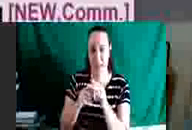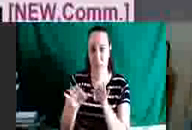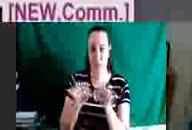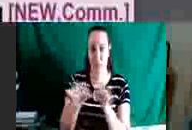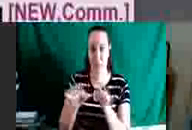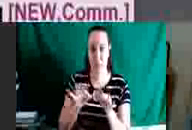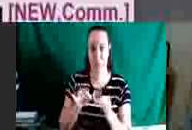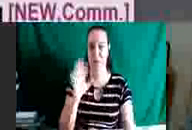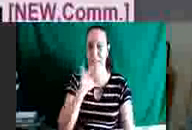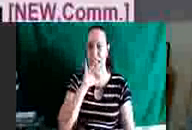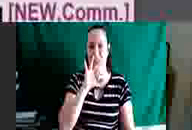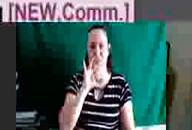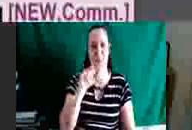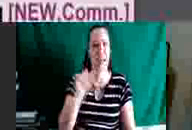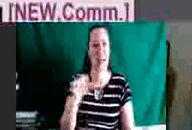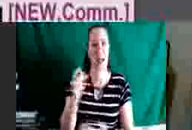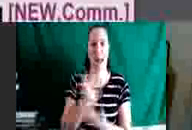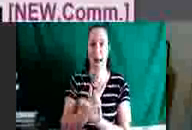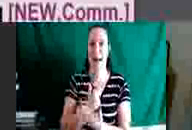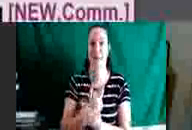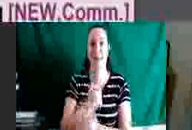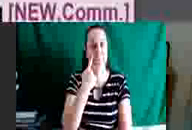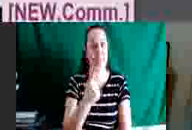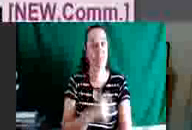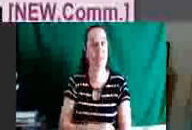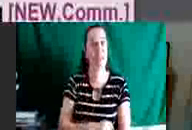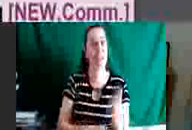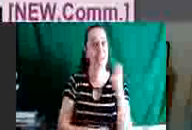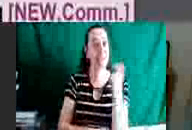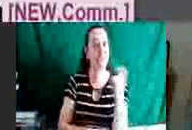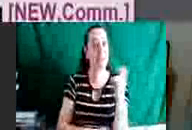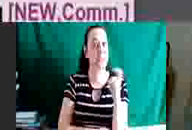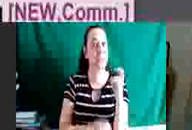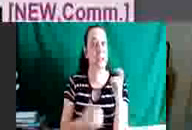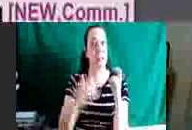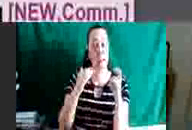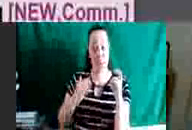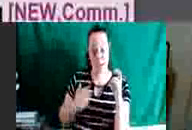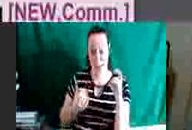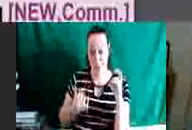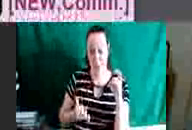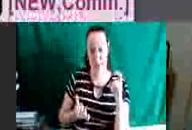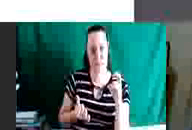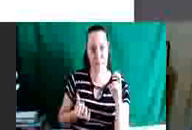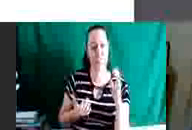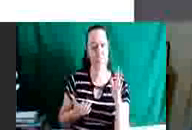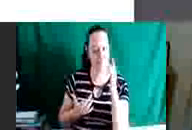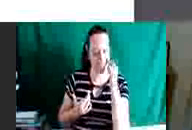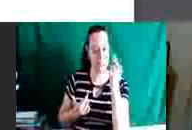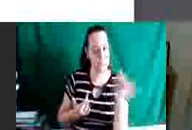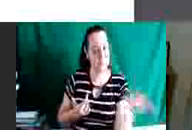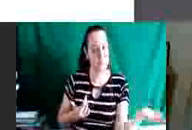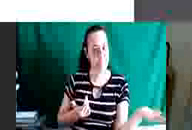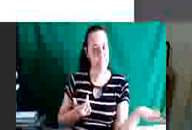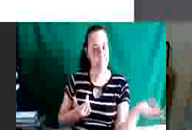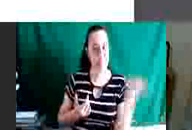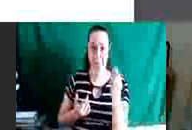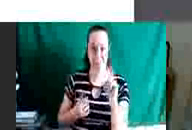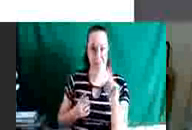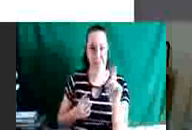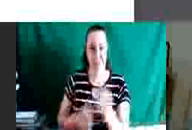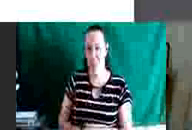as fraquezas de segurança que existem nas aplicações? Quais são os controles de segurança? Qual é o impacto técnico